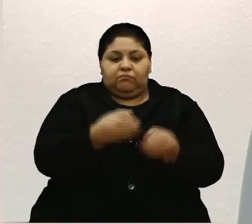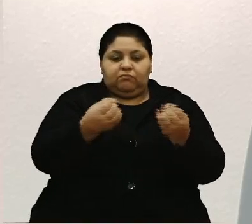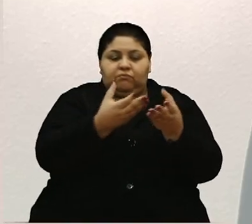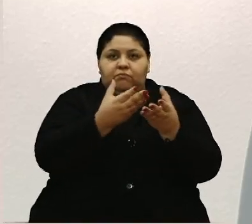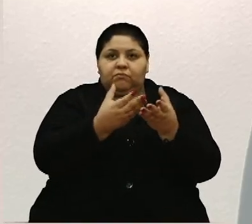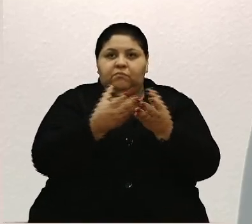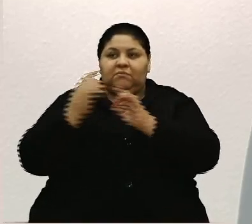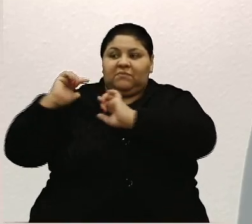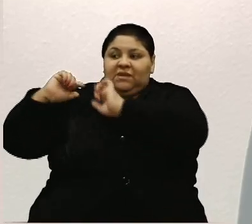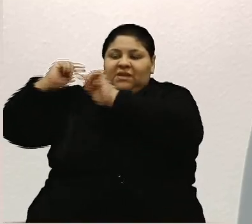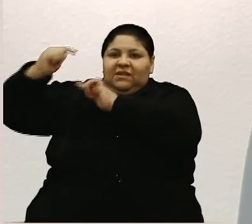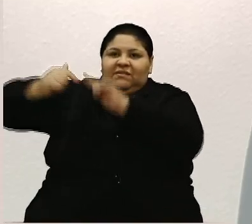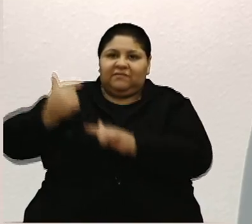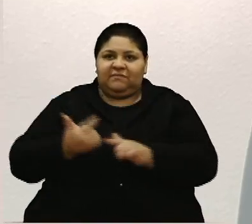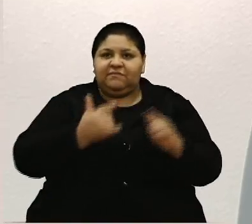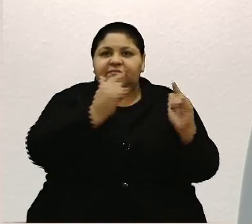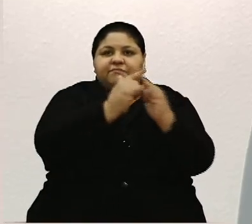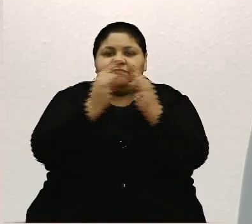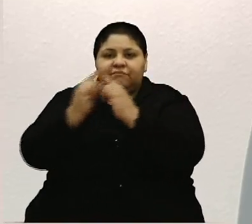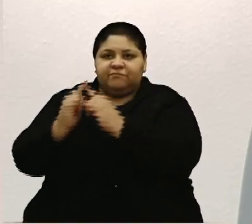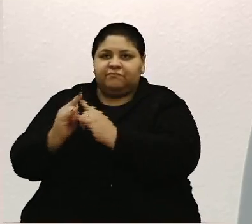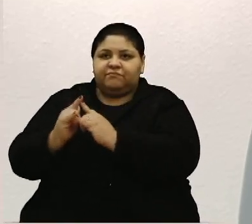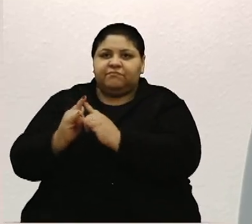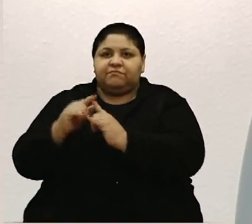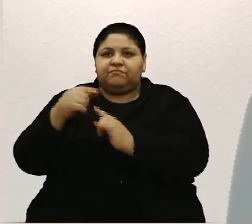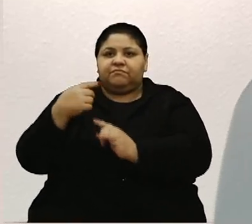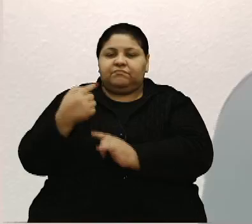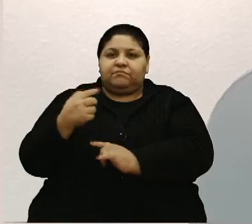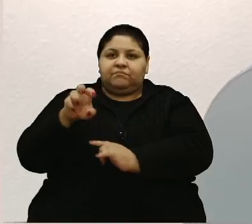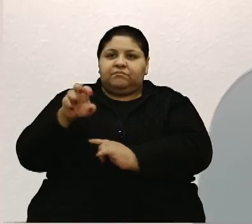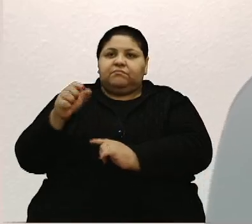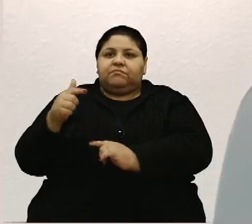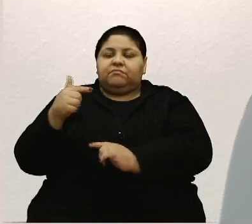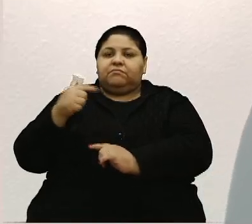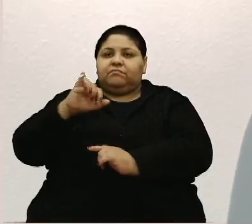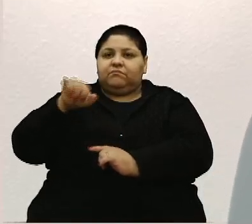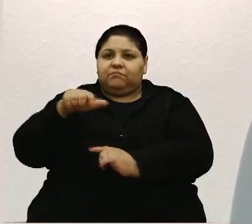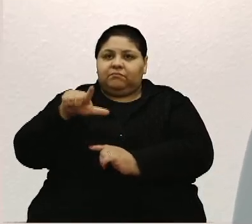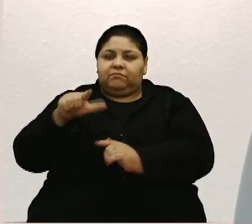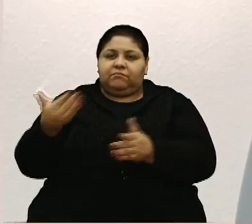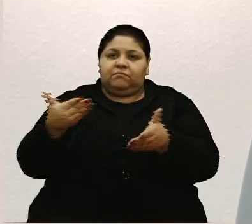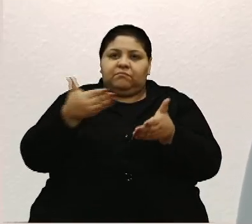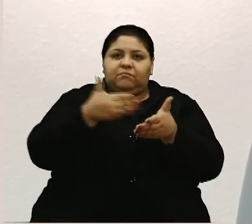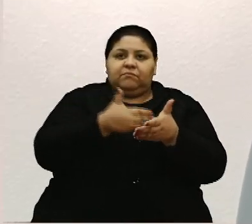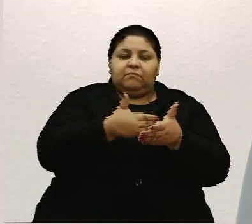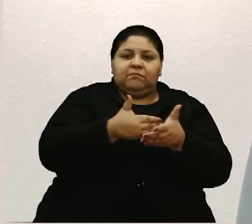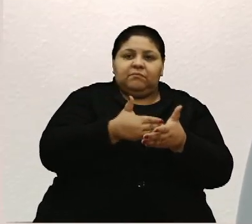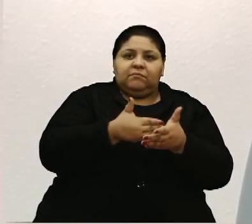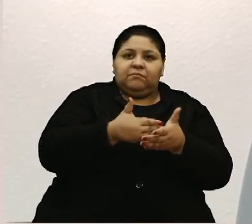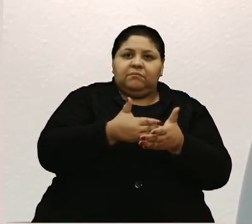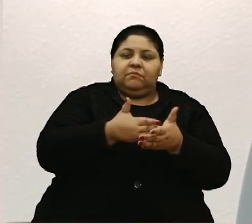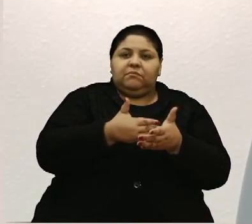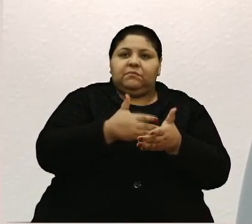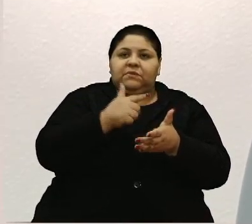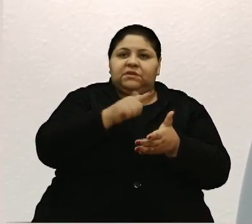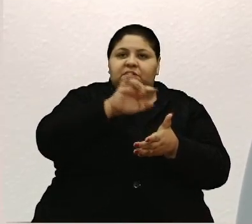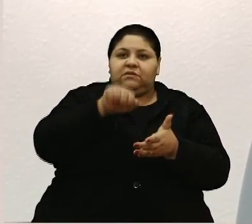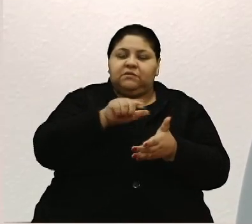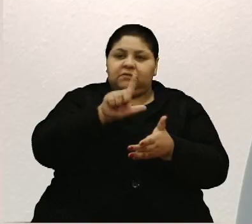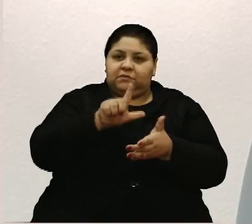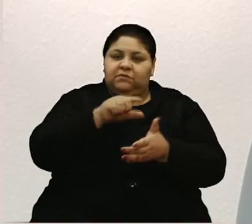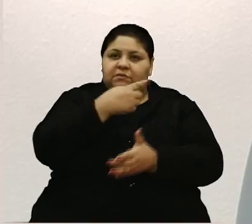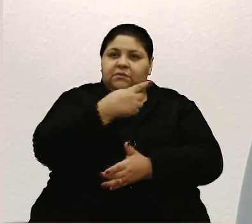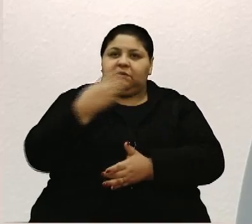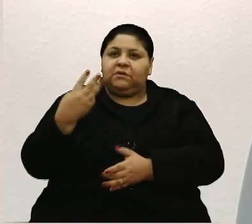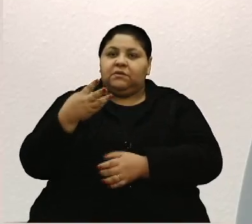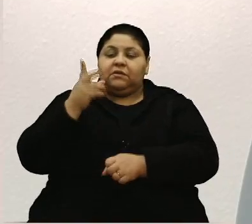entidade. Prevista para acontecer de 5/7 a 7/7 do ocorrente ano, a 13ª edição